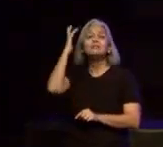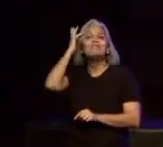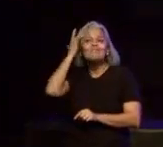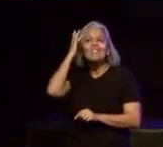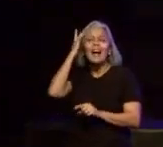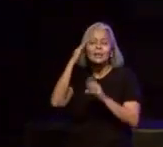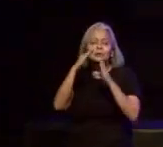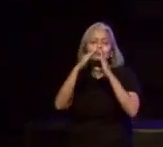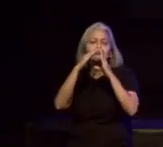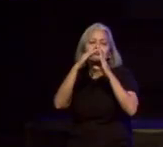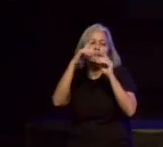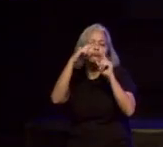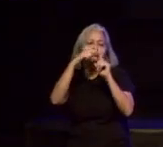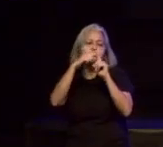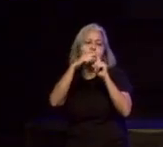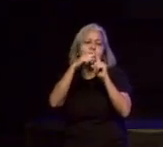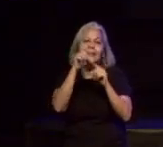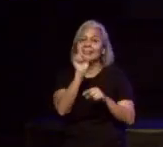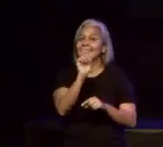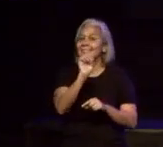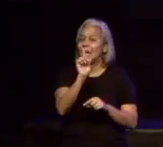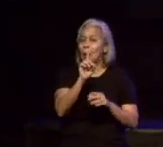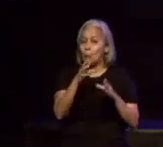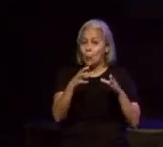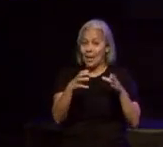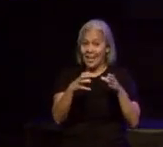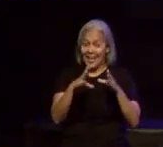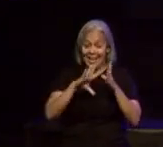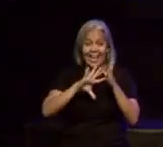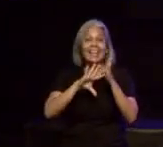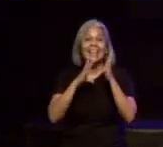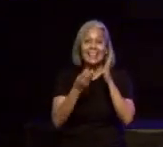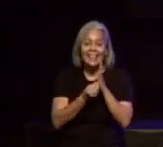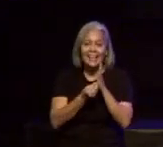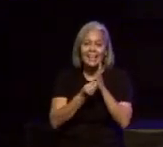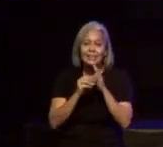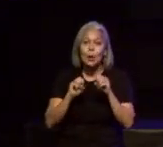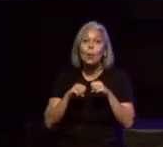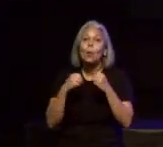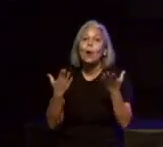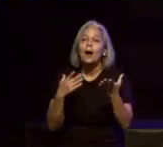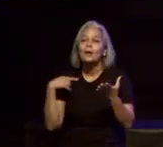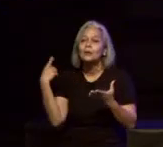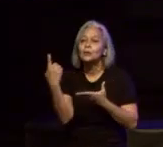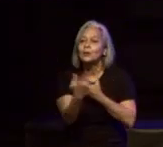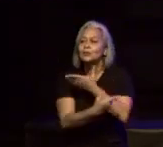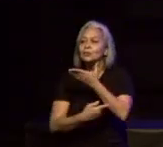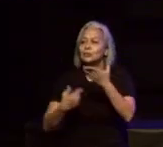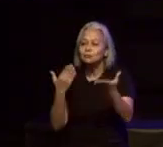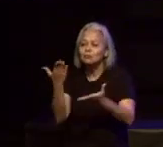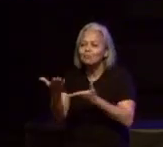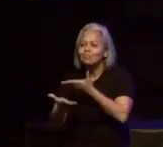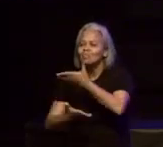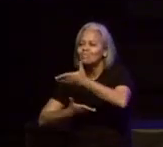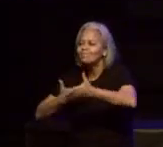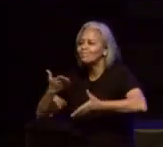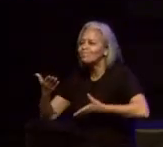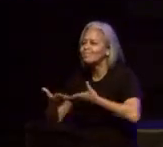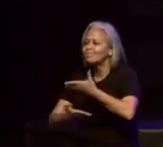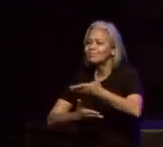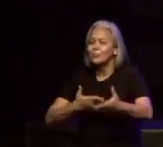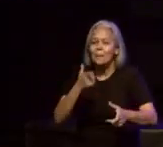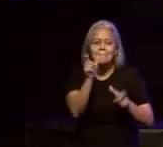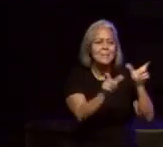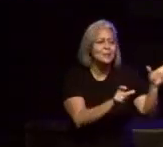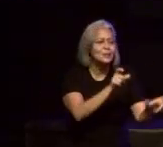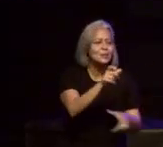você se junta com outros crentes. Quando você se envolve com outras pessoas, quando você congrega. E é importante aqui, tem